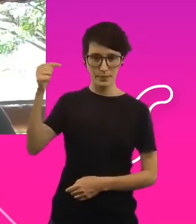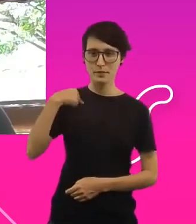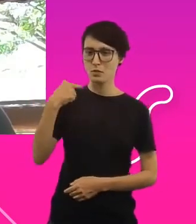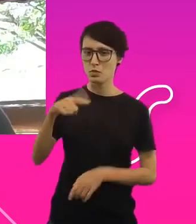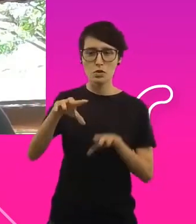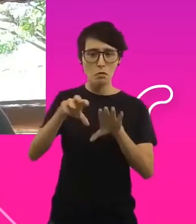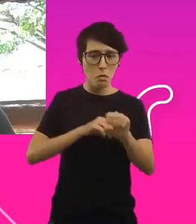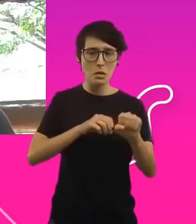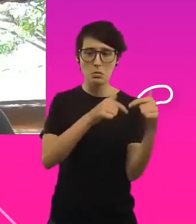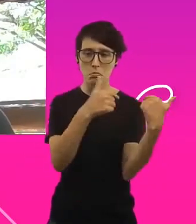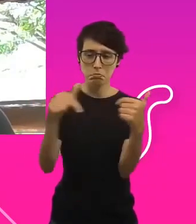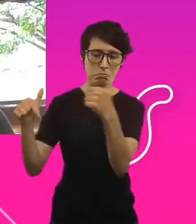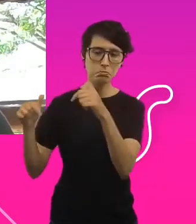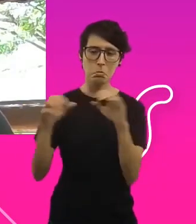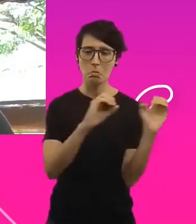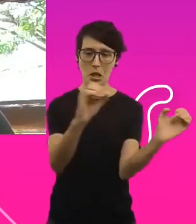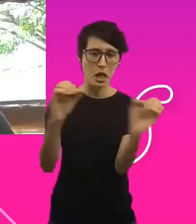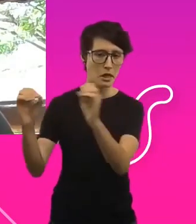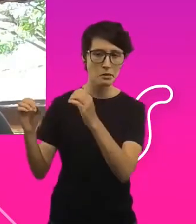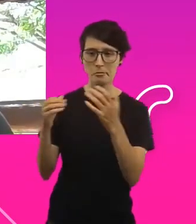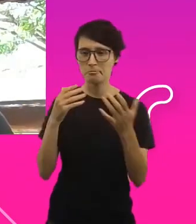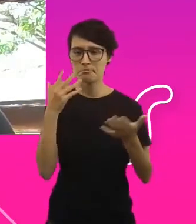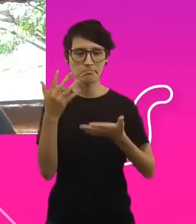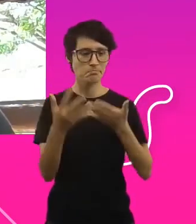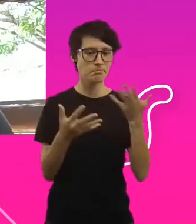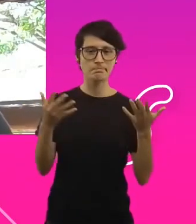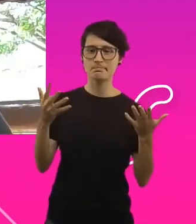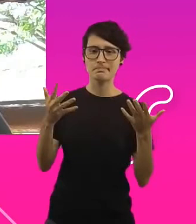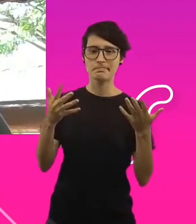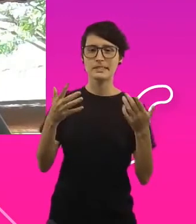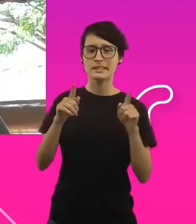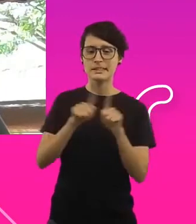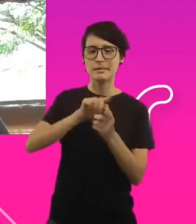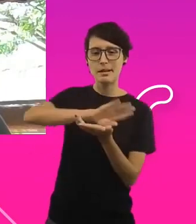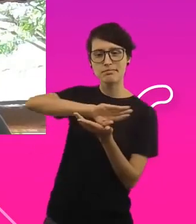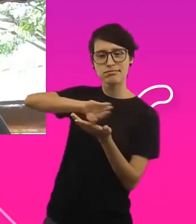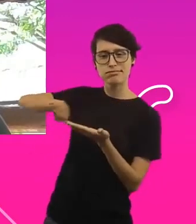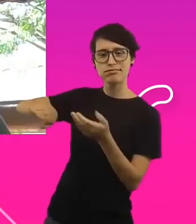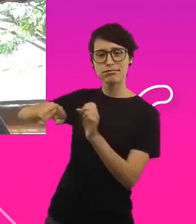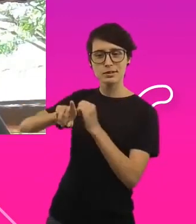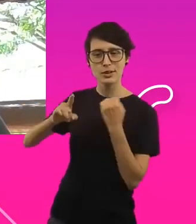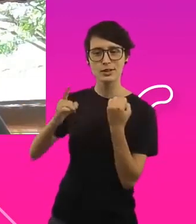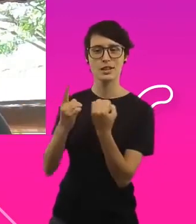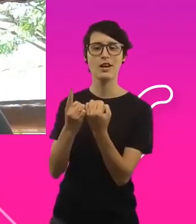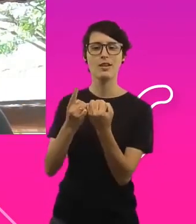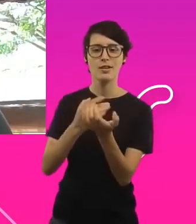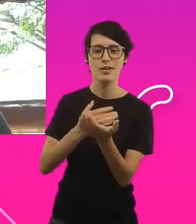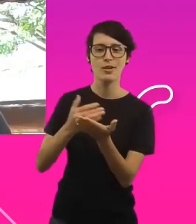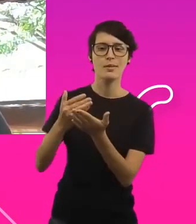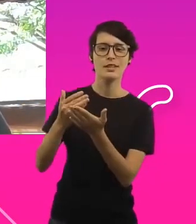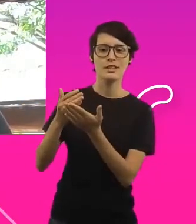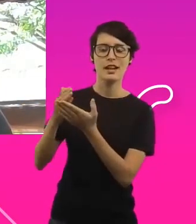do mercado. Eu me via num contexto de exclusão social que já se iniciava desde a minha família,